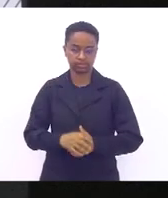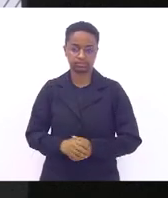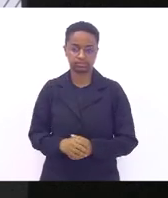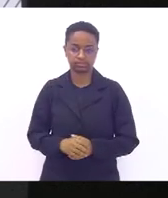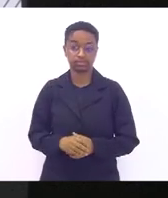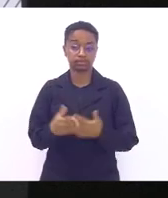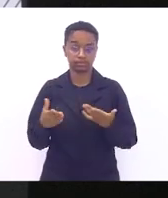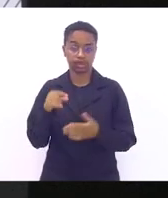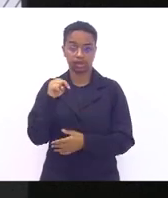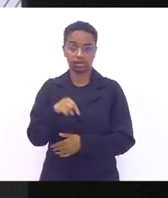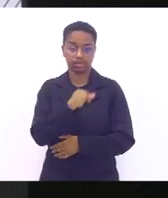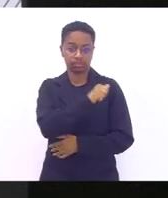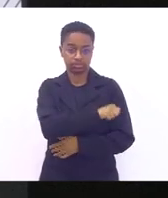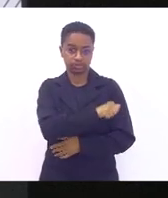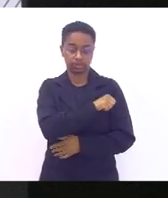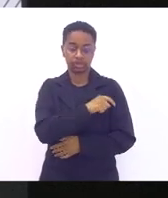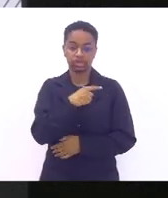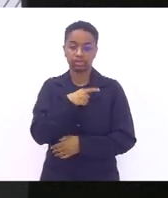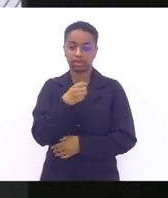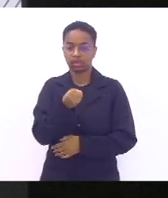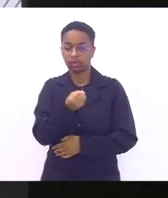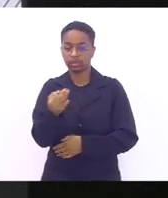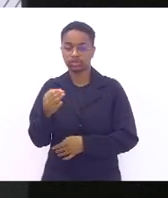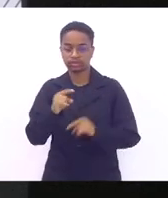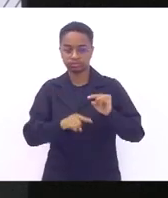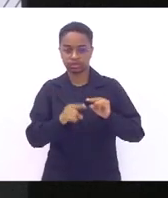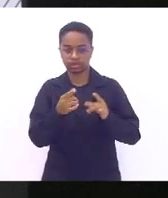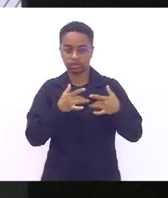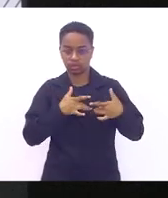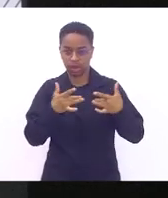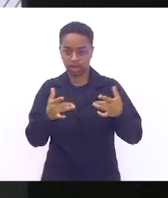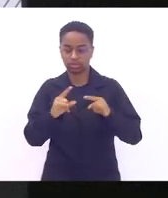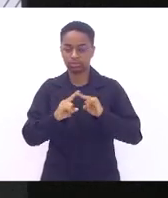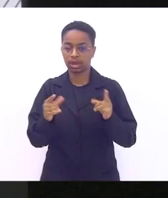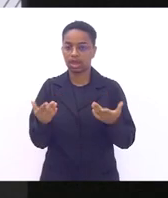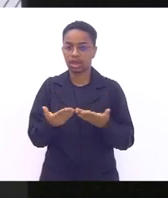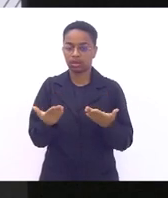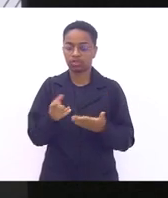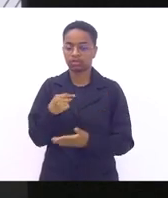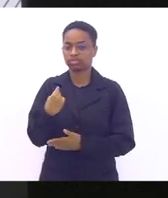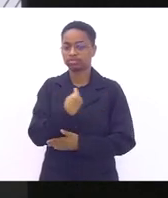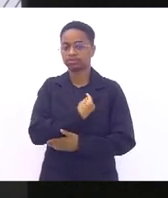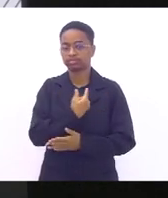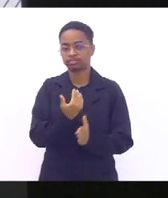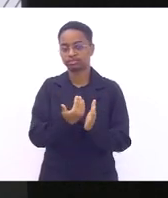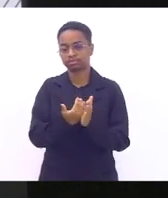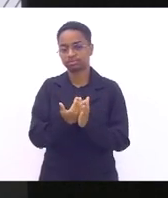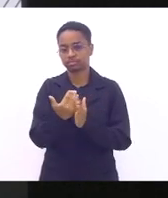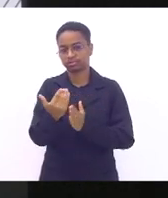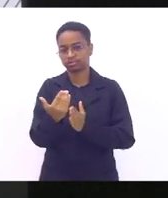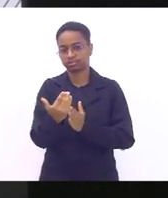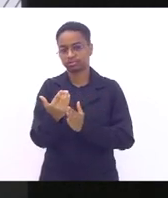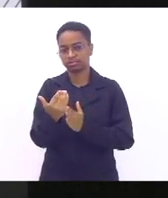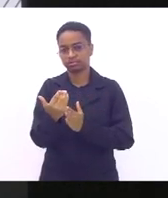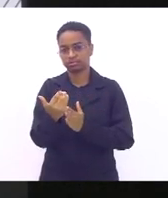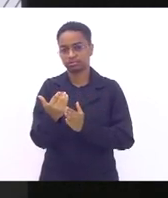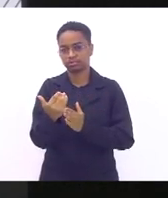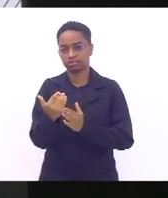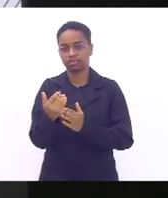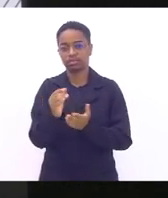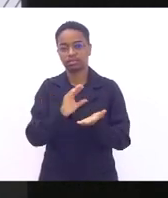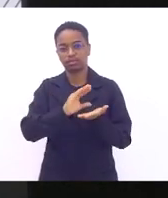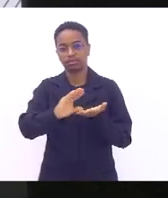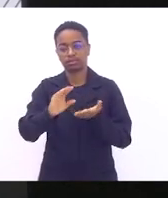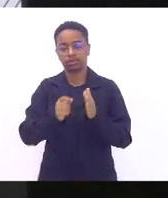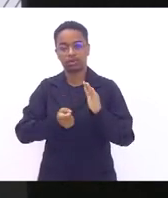tínhamos aqui no Rio um número de máquinas doadas, e a gente agora, com essa né, esse fortalecimento, esse financiamento.